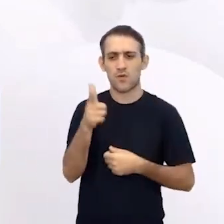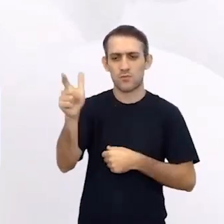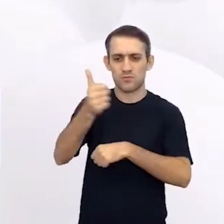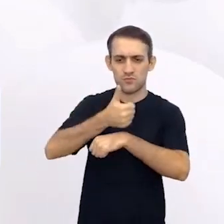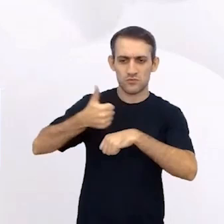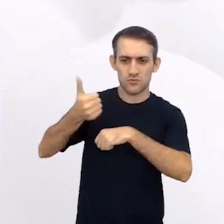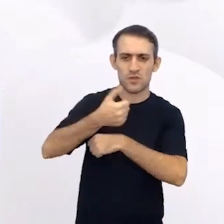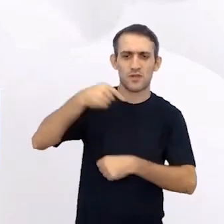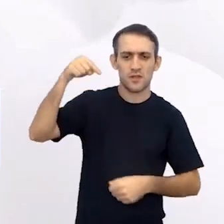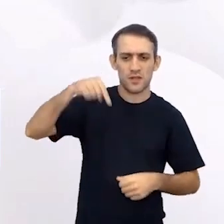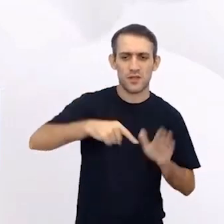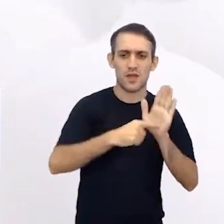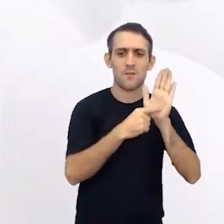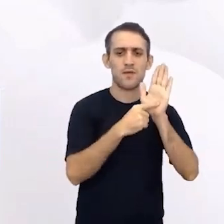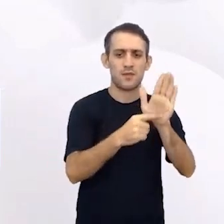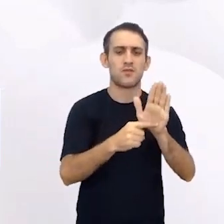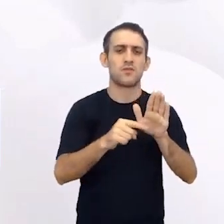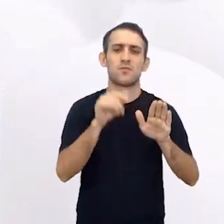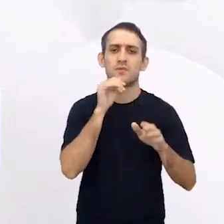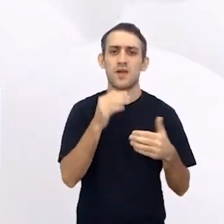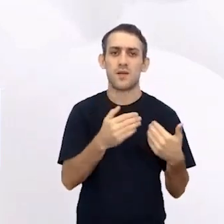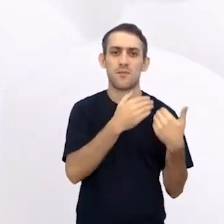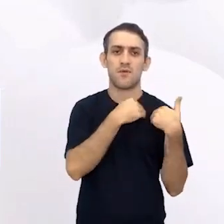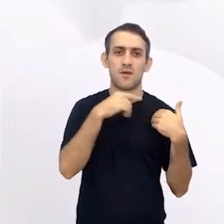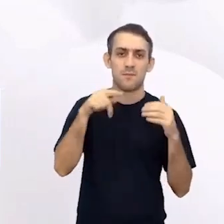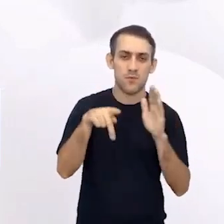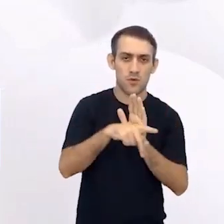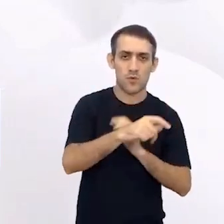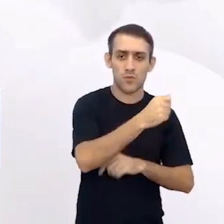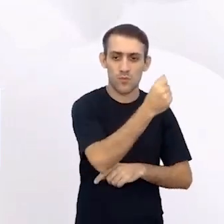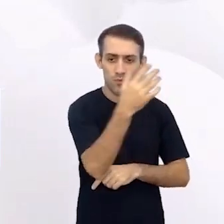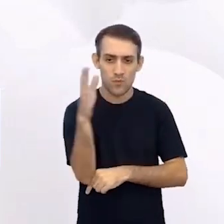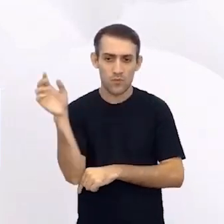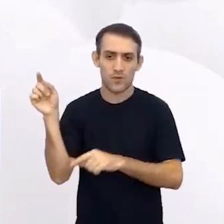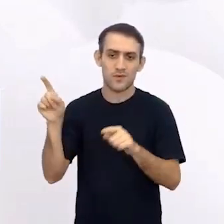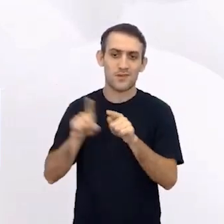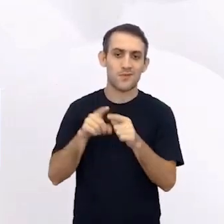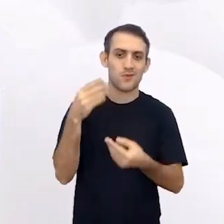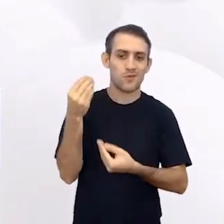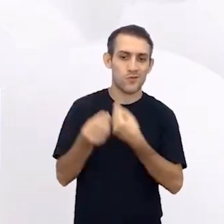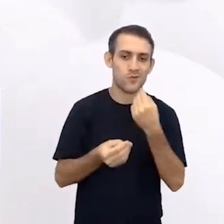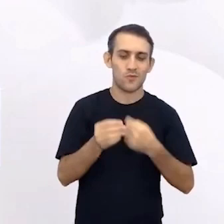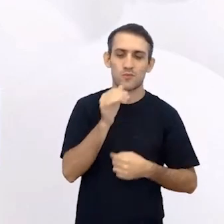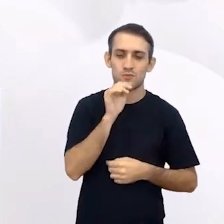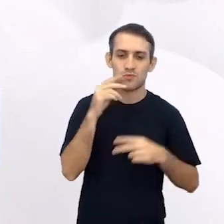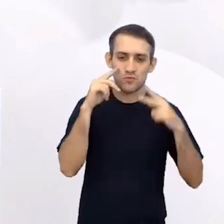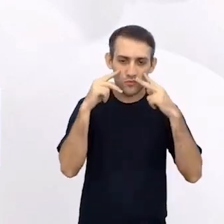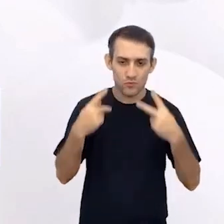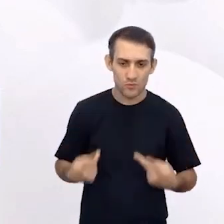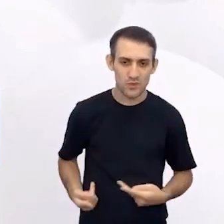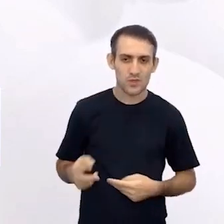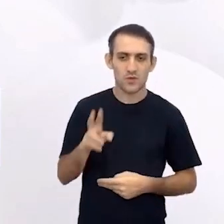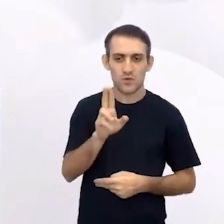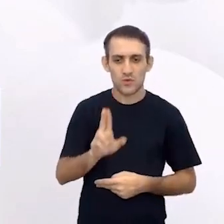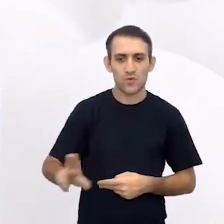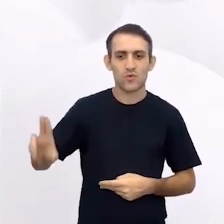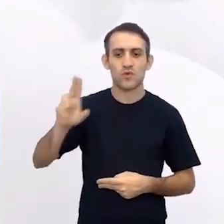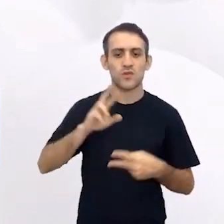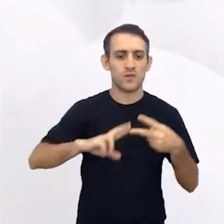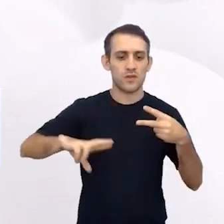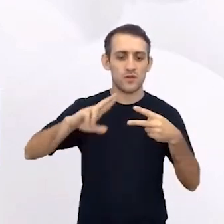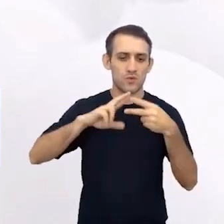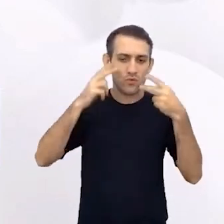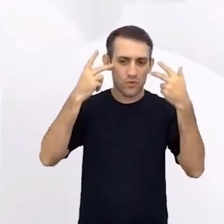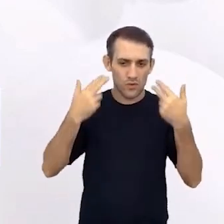que já apresentaram, né, a responsabilidade ambiental, a pressão do consumo dos seres humanos sobre os recursos naturais,